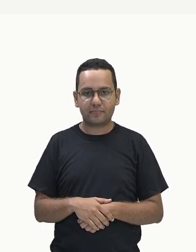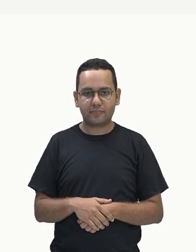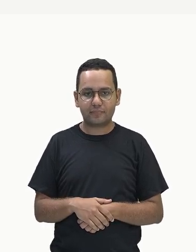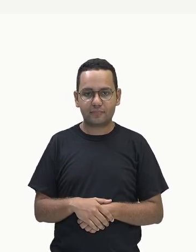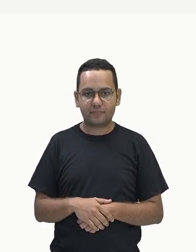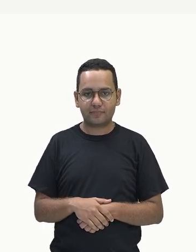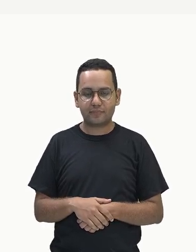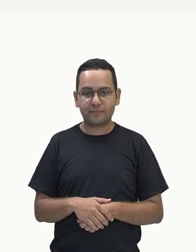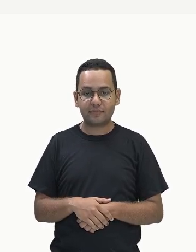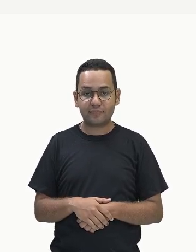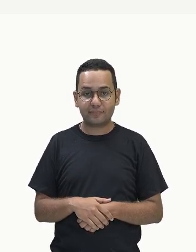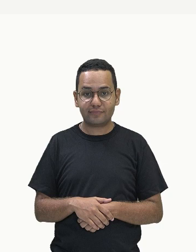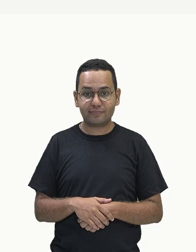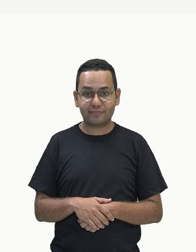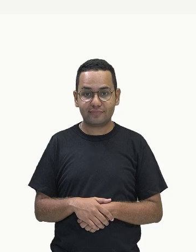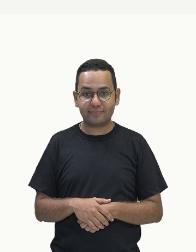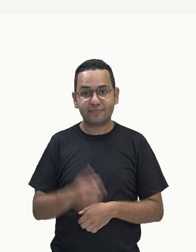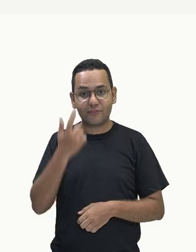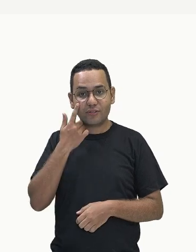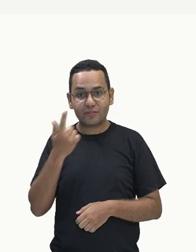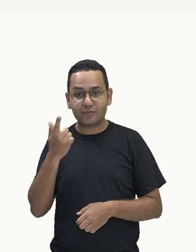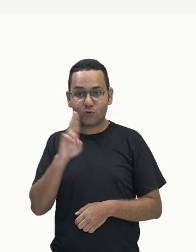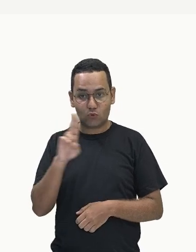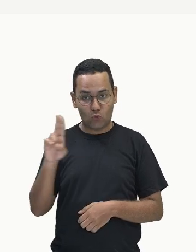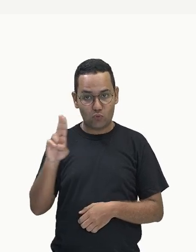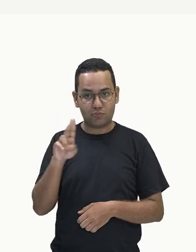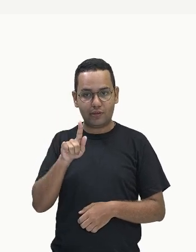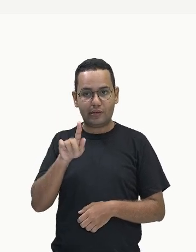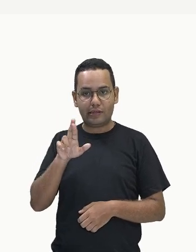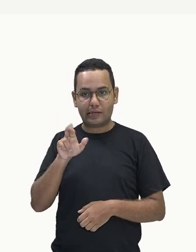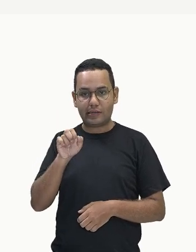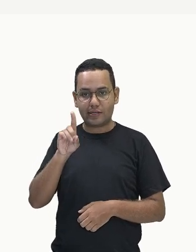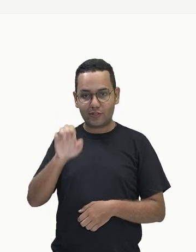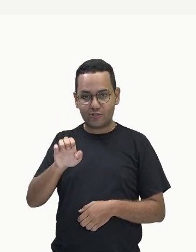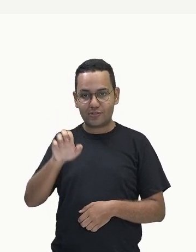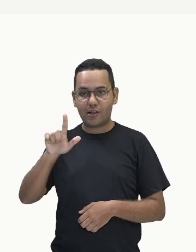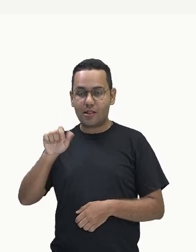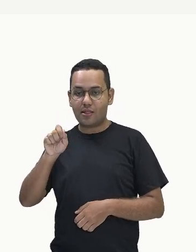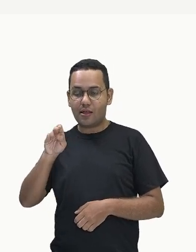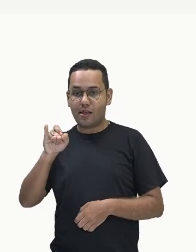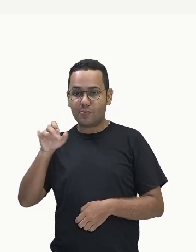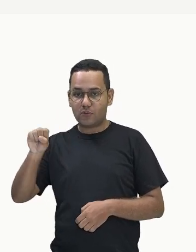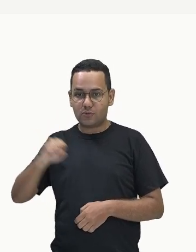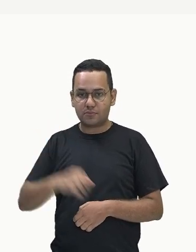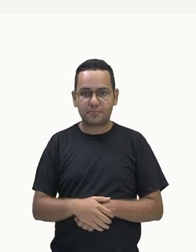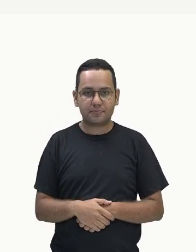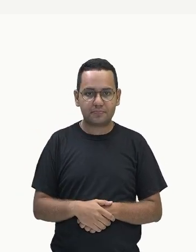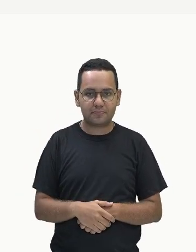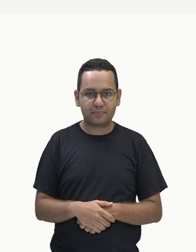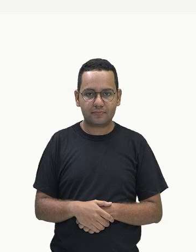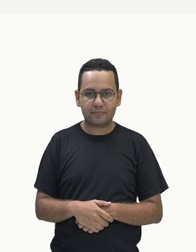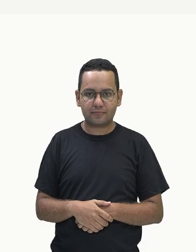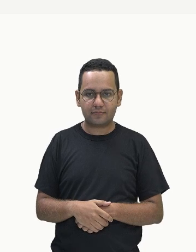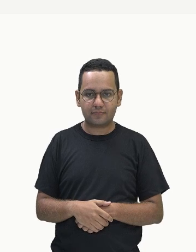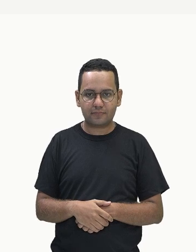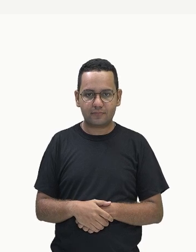Grandes lábios, pegar uma cor de mais destaque, vermelho, vamos lá.